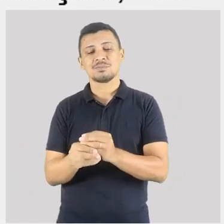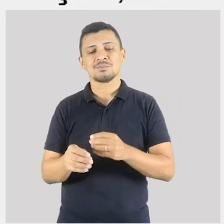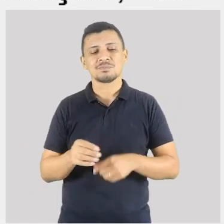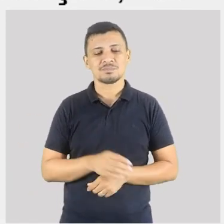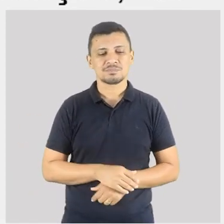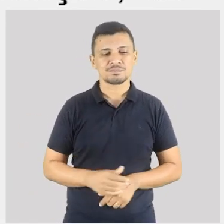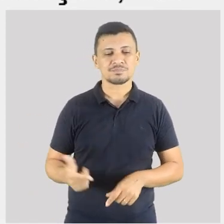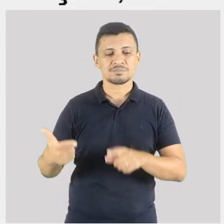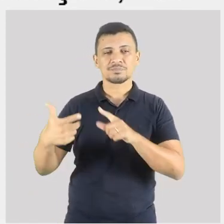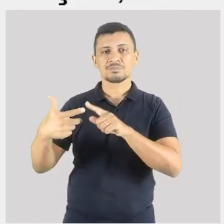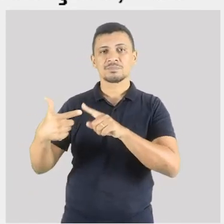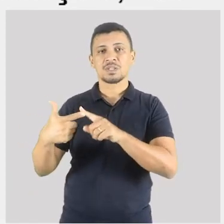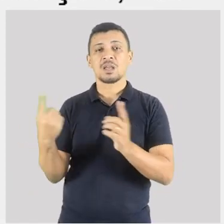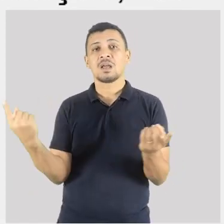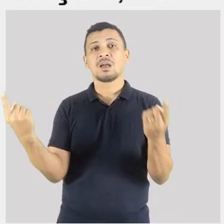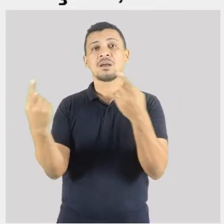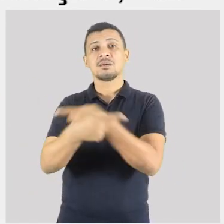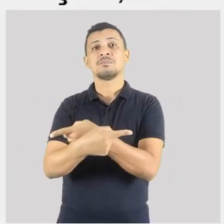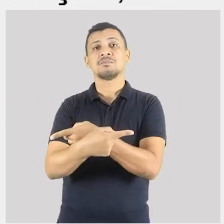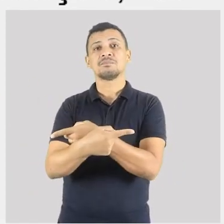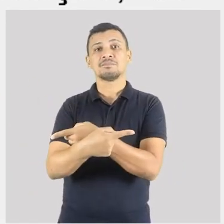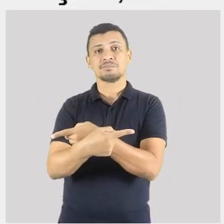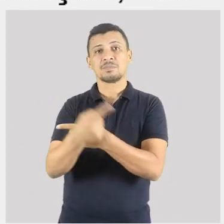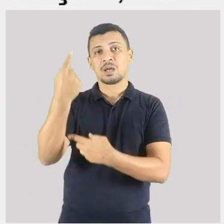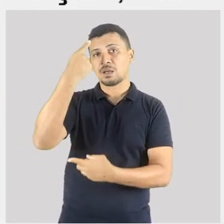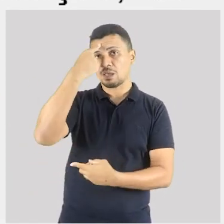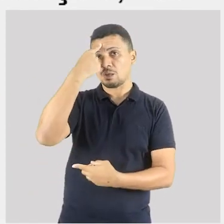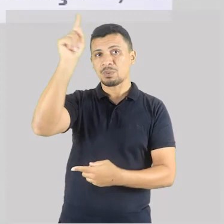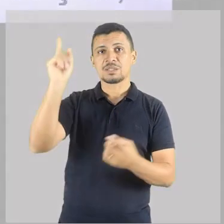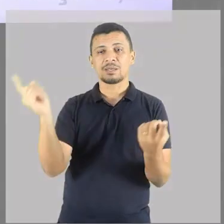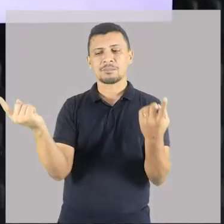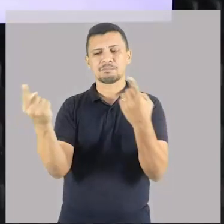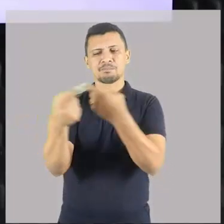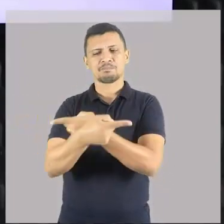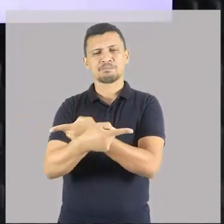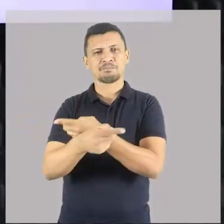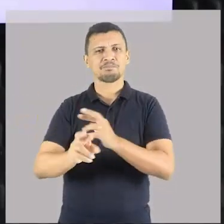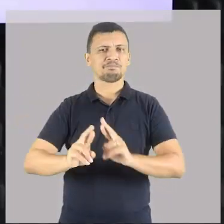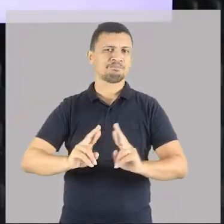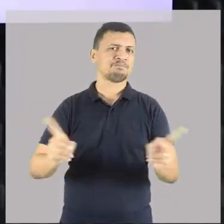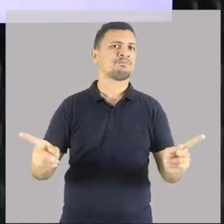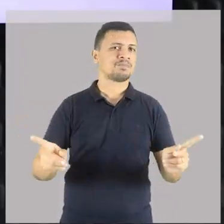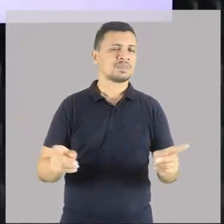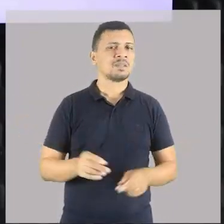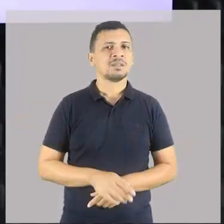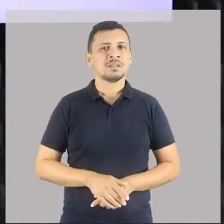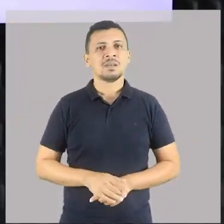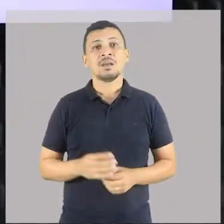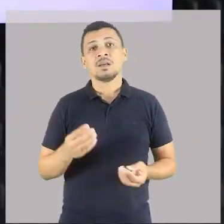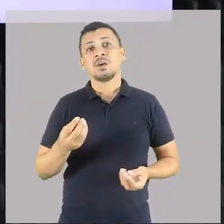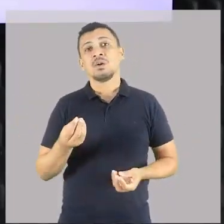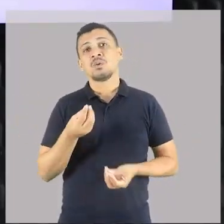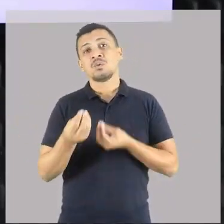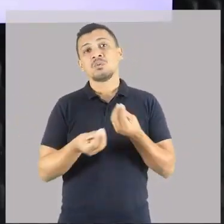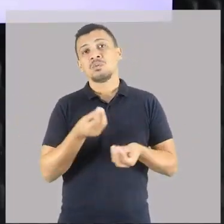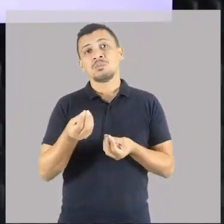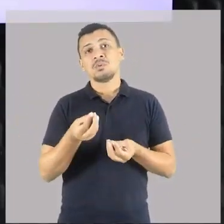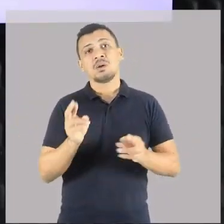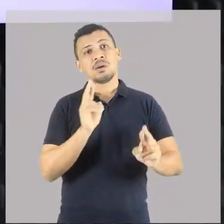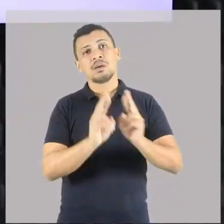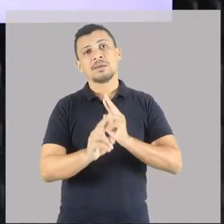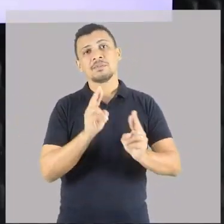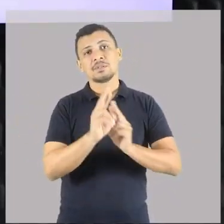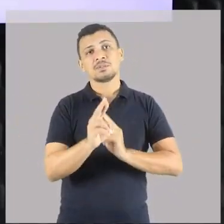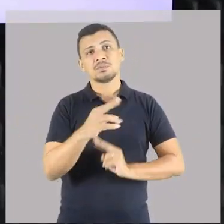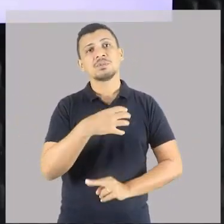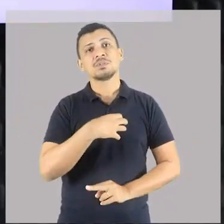A adversativa, a ideia dada é de oposição. E é exatamente essas relações de sentido que eles vão cobrar,